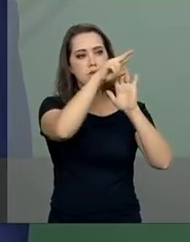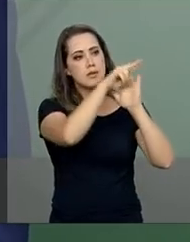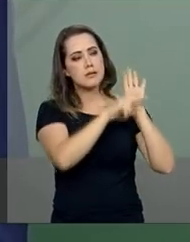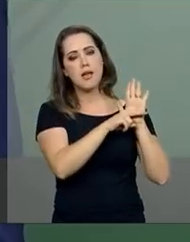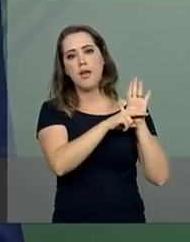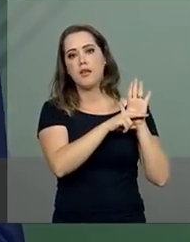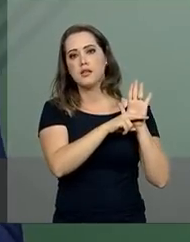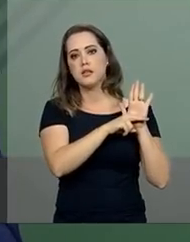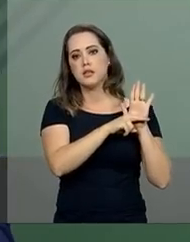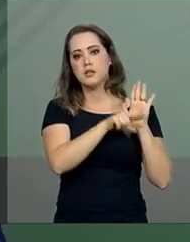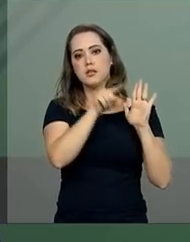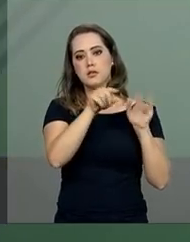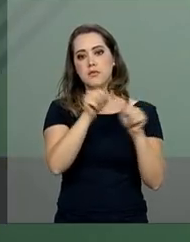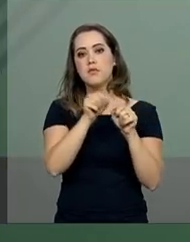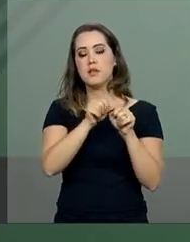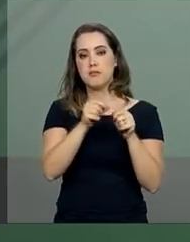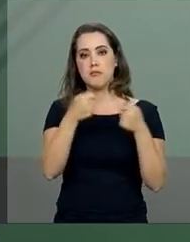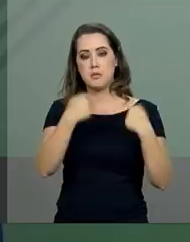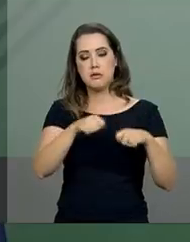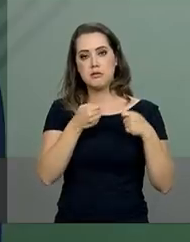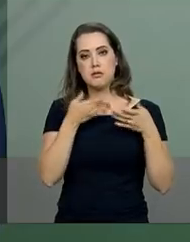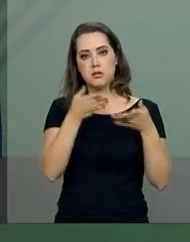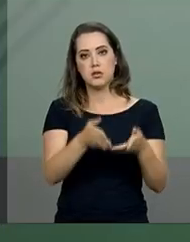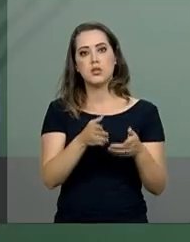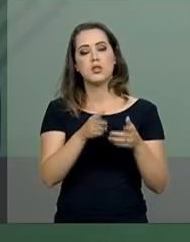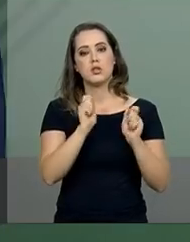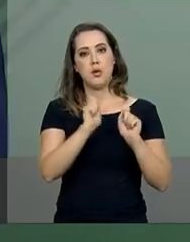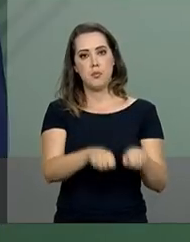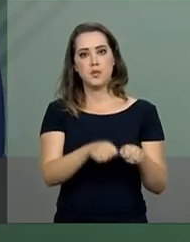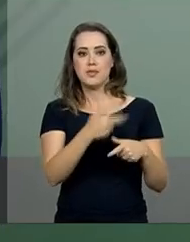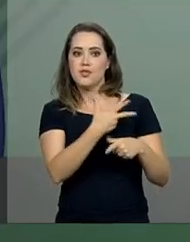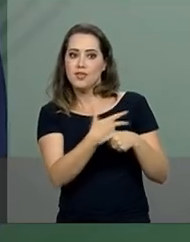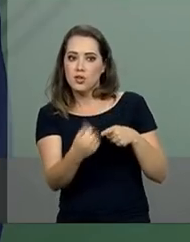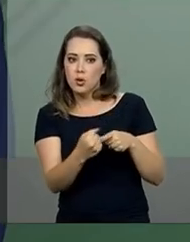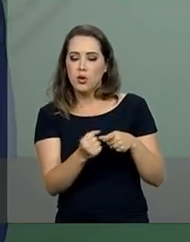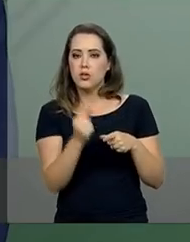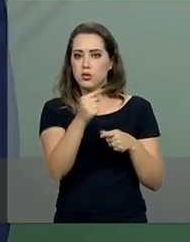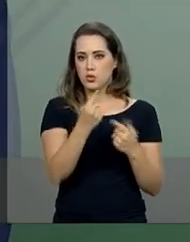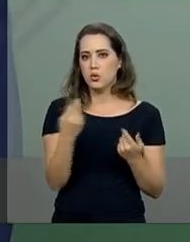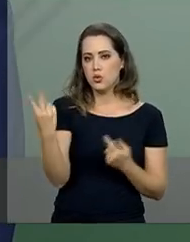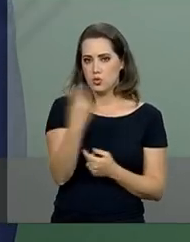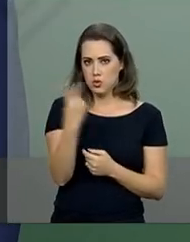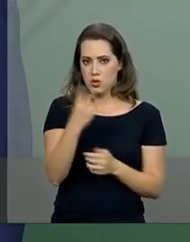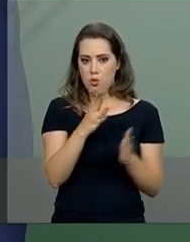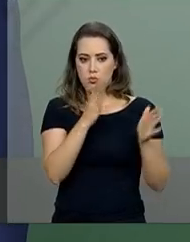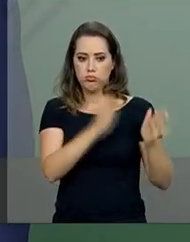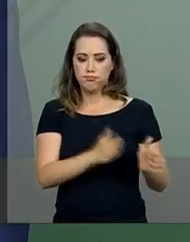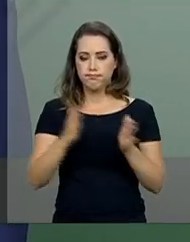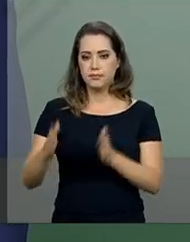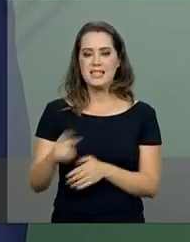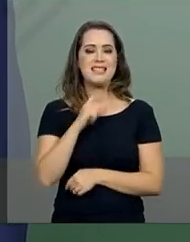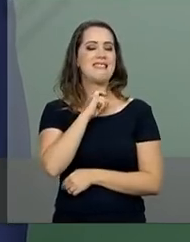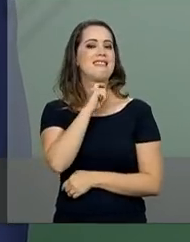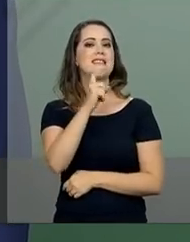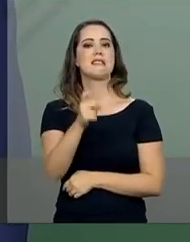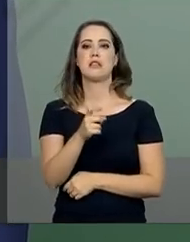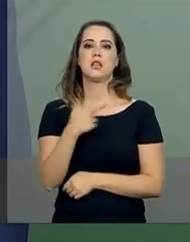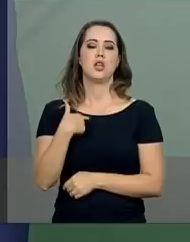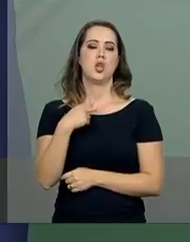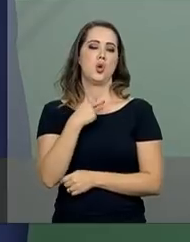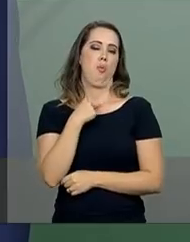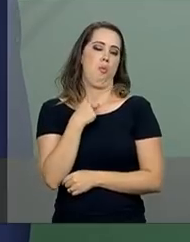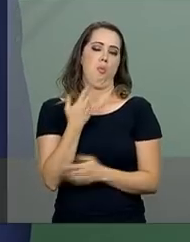jogo faz parte da possibilidade de uma vitória em um eventual segundo turno ninguém vai se arriscar